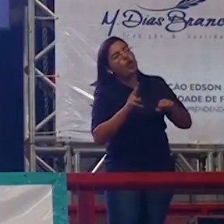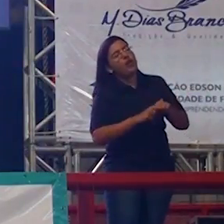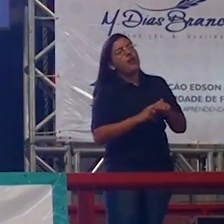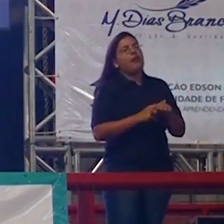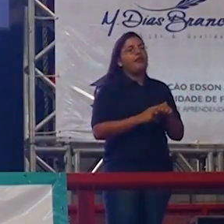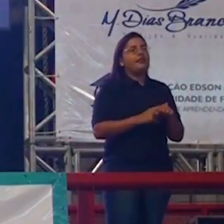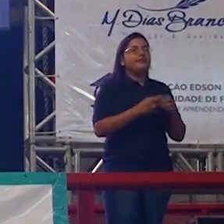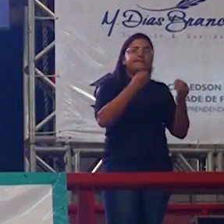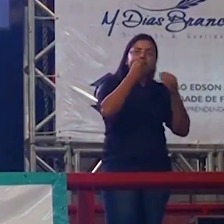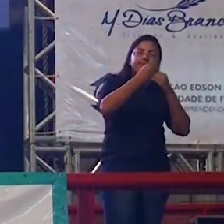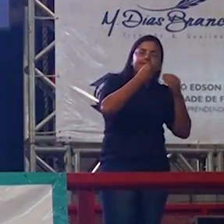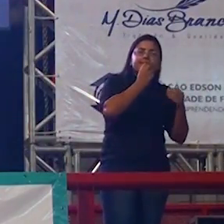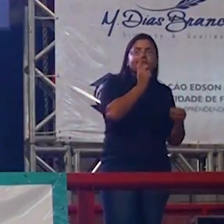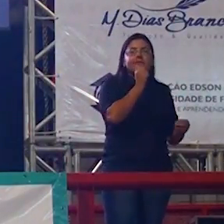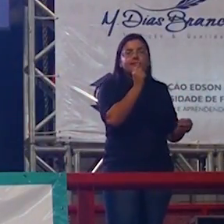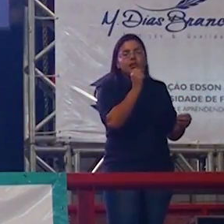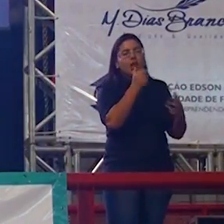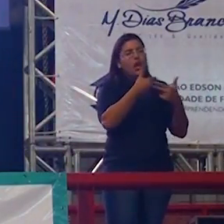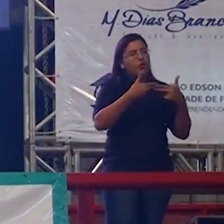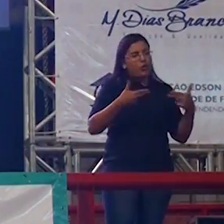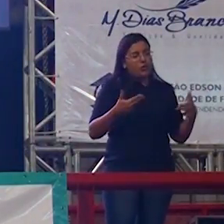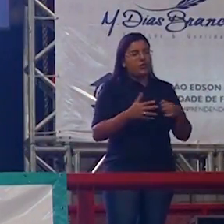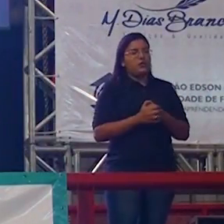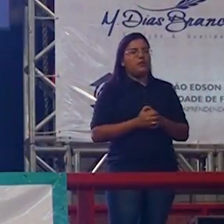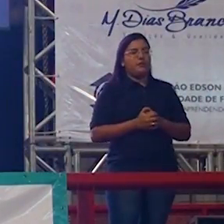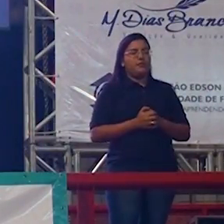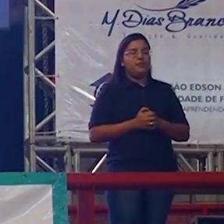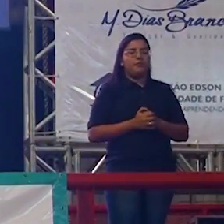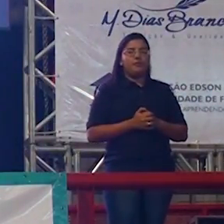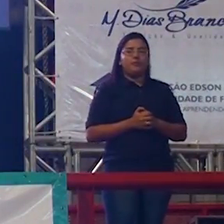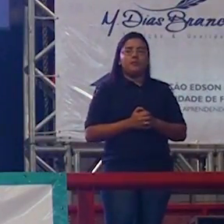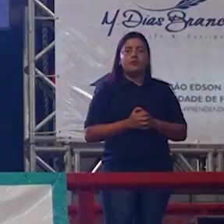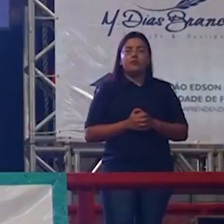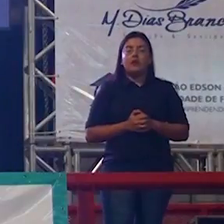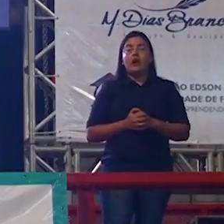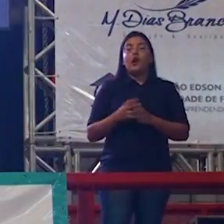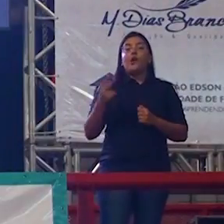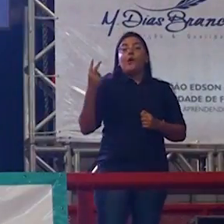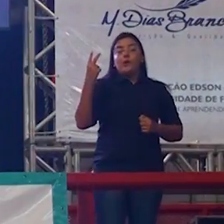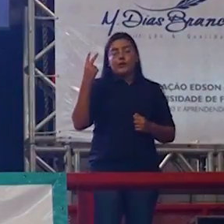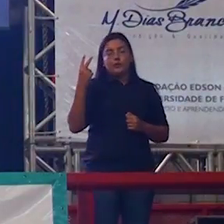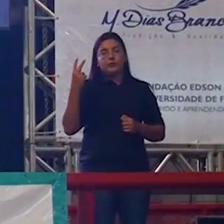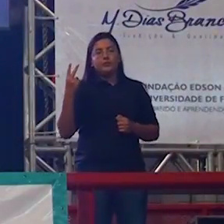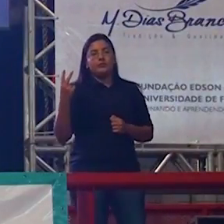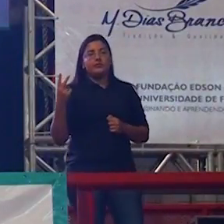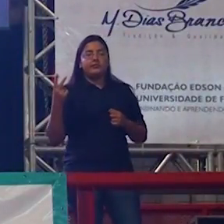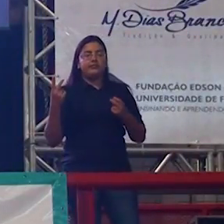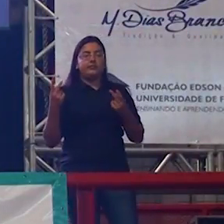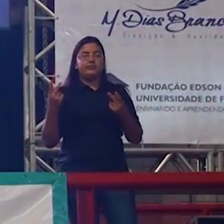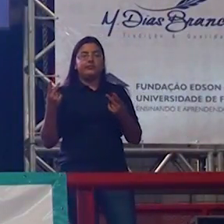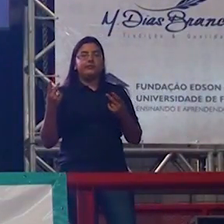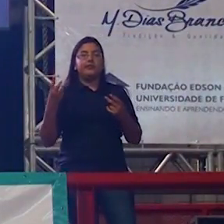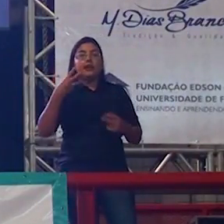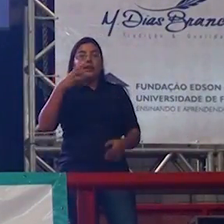barra de cereal e beber uns goles d'água, ok? No segundo dia, que agora tem